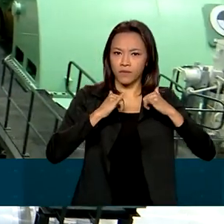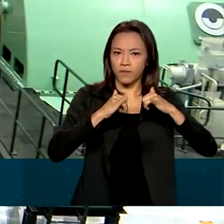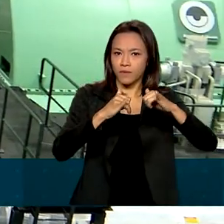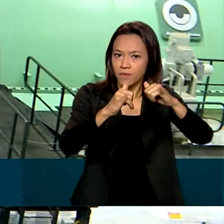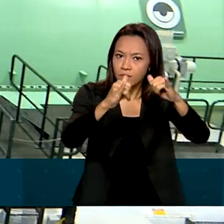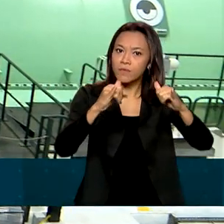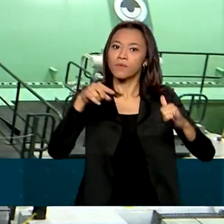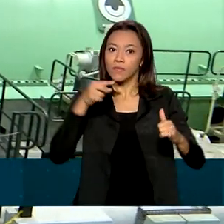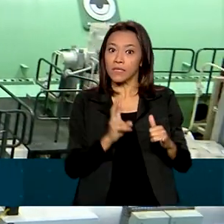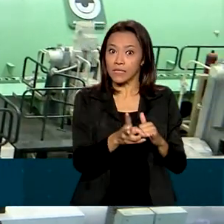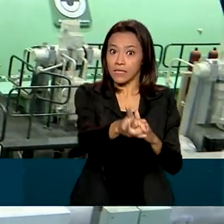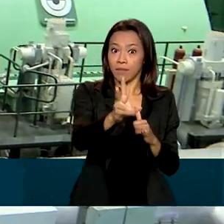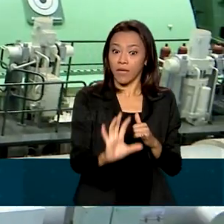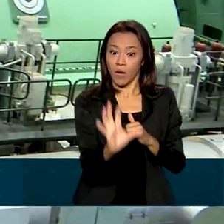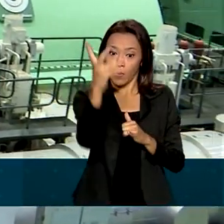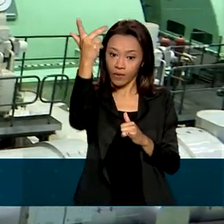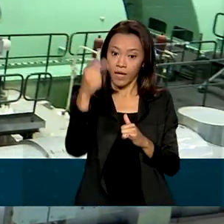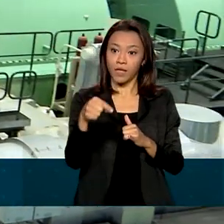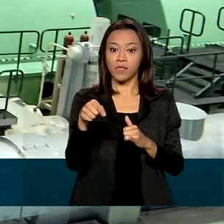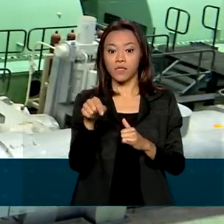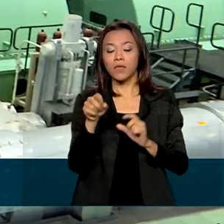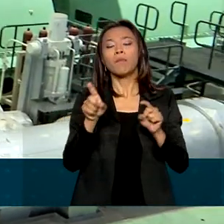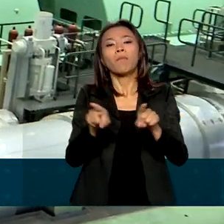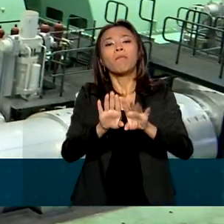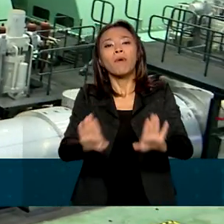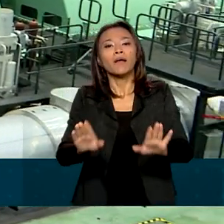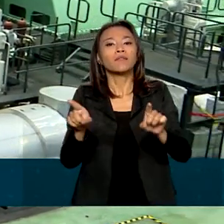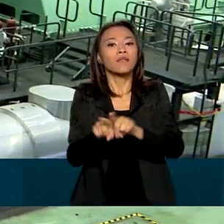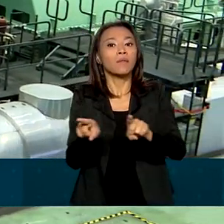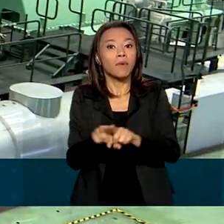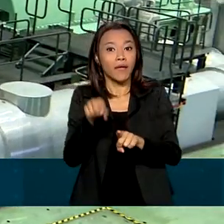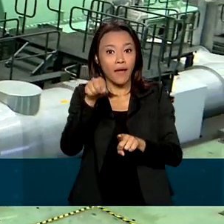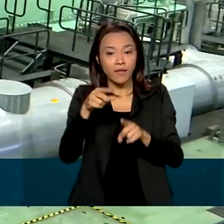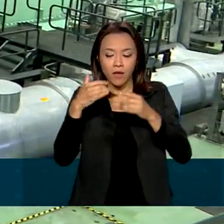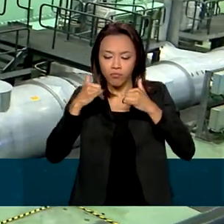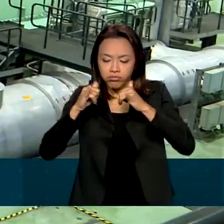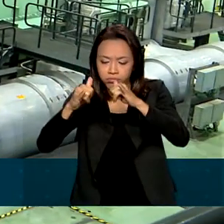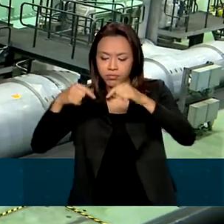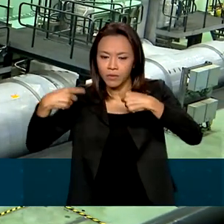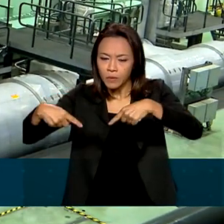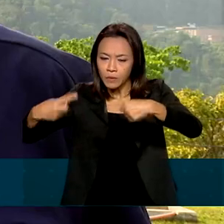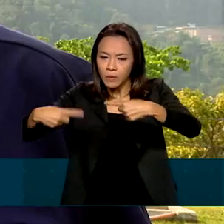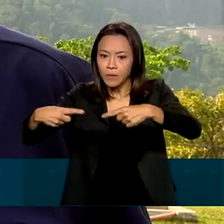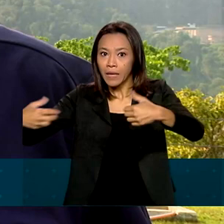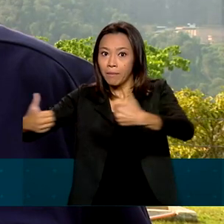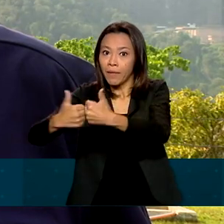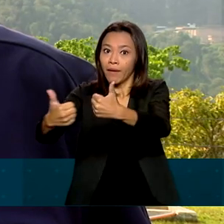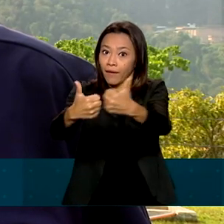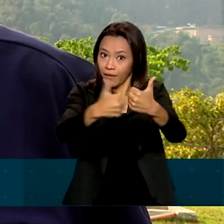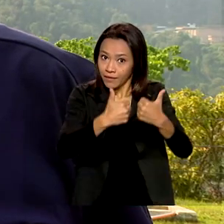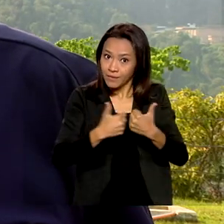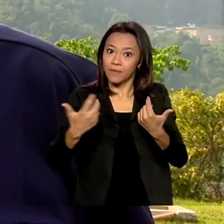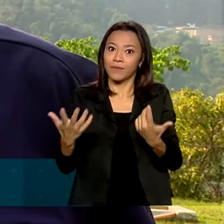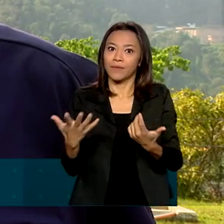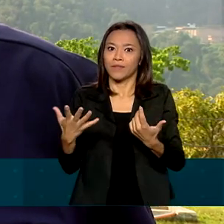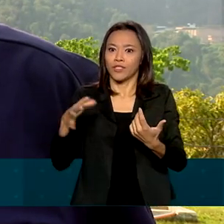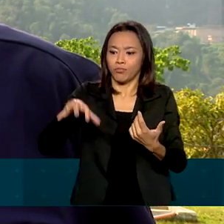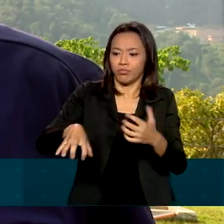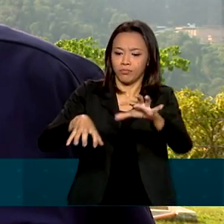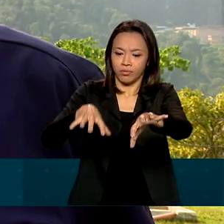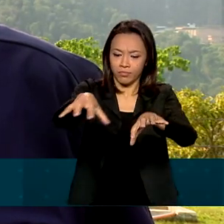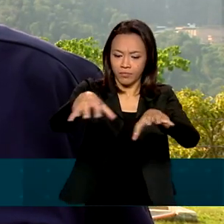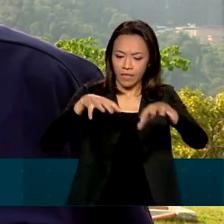de forma constante, com alto fator de capacidade, mas também essa energia sendo gerada bem próxima aos principais centros de carga do país, ou